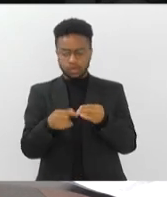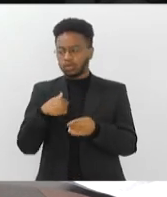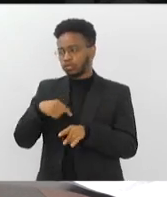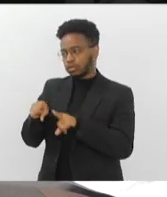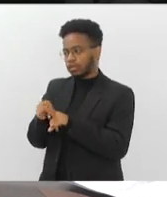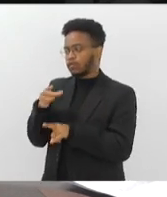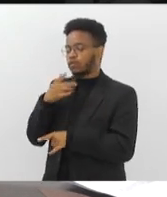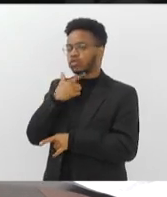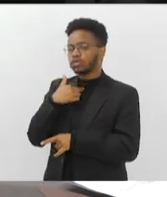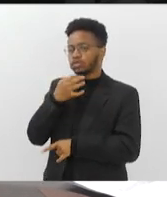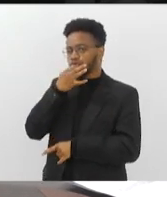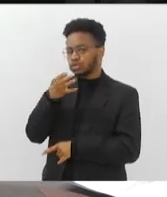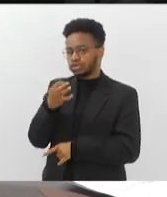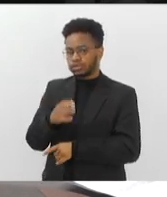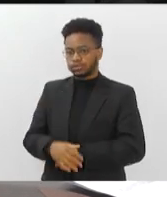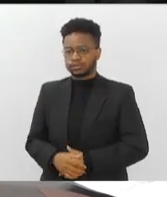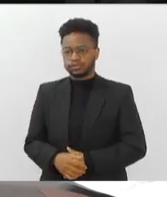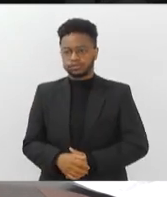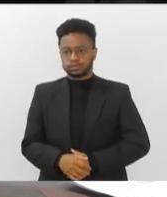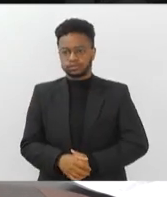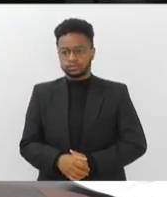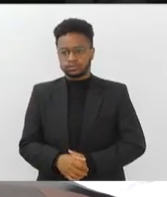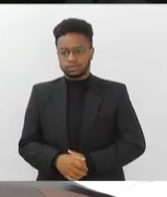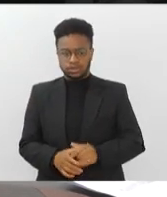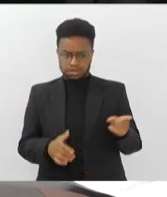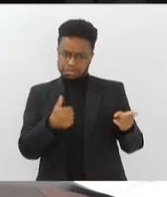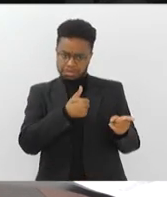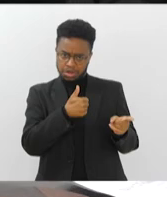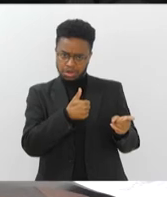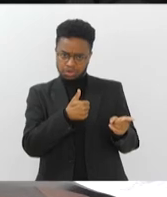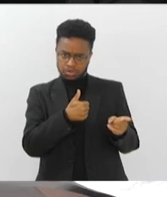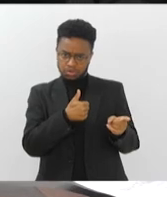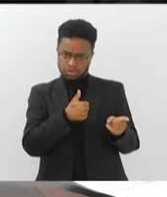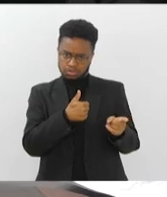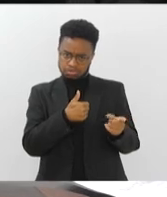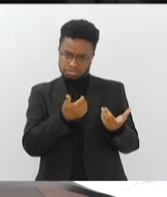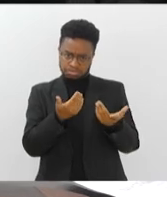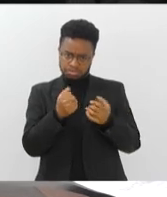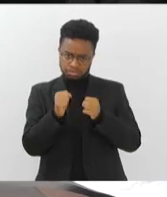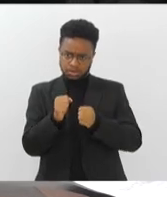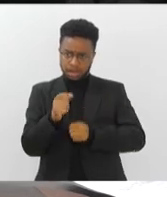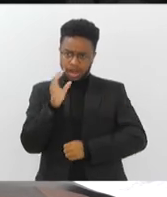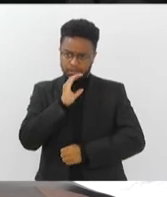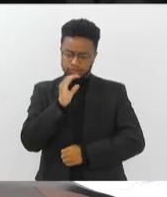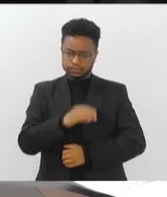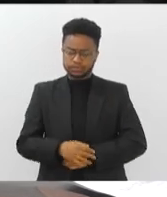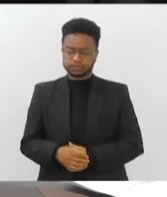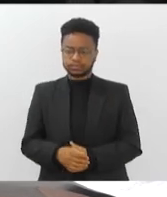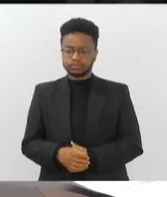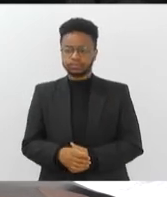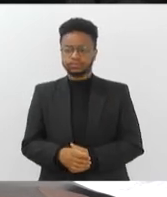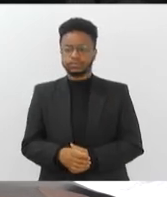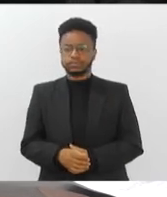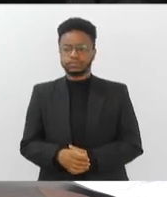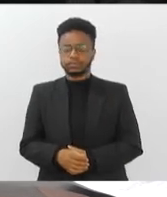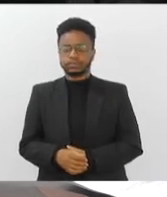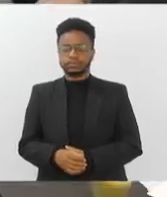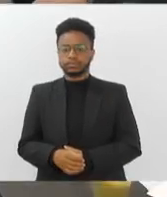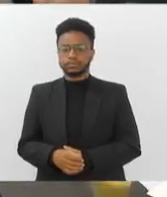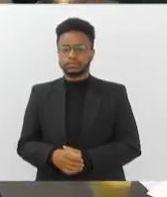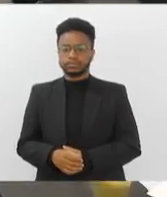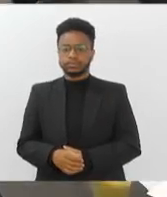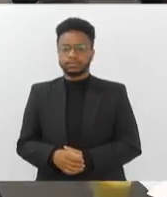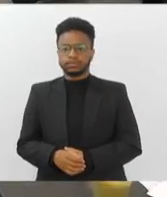sugestão, Vossa Excelência. Quer antes, Luiz Paulo? Pode ser. É rapidinho. Eu acho,